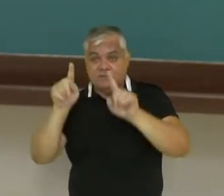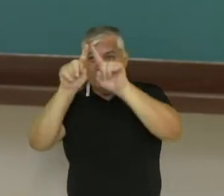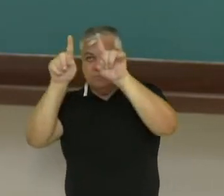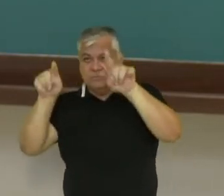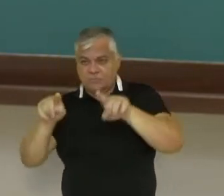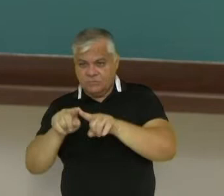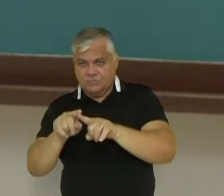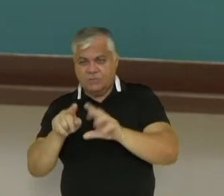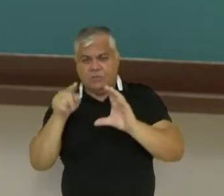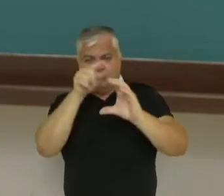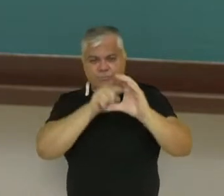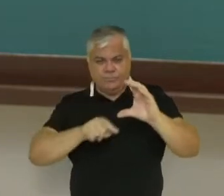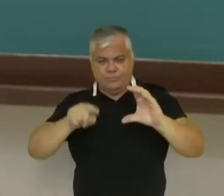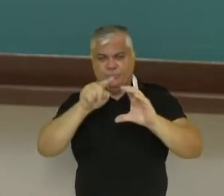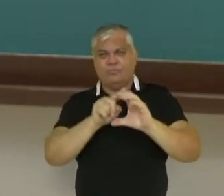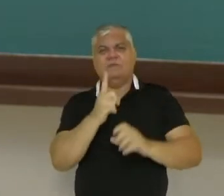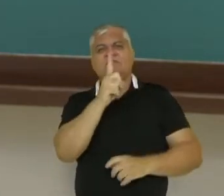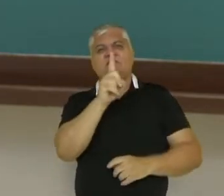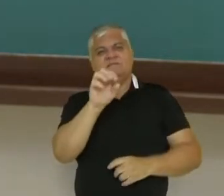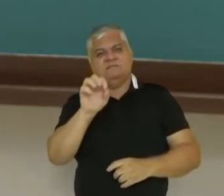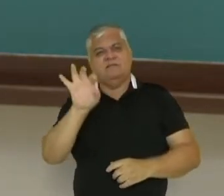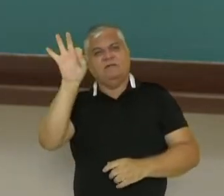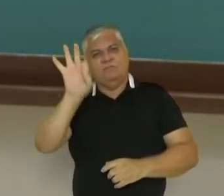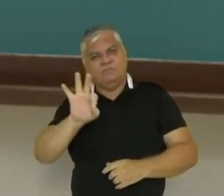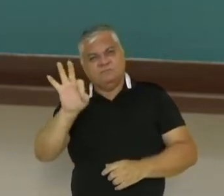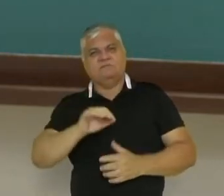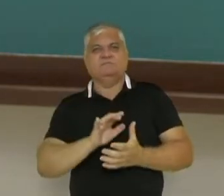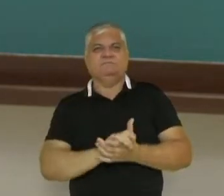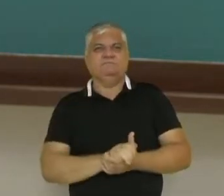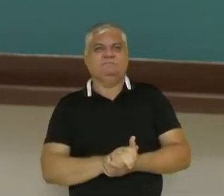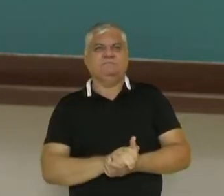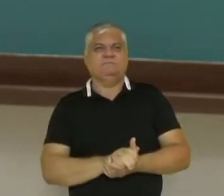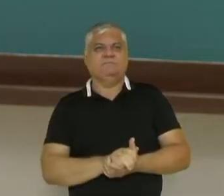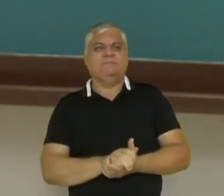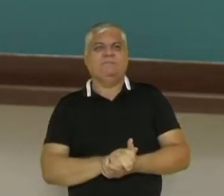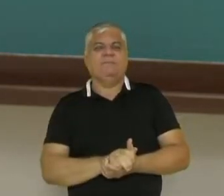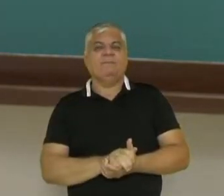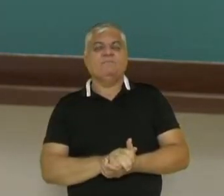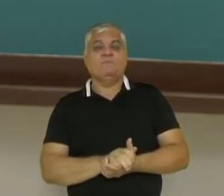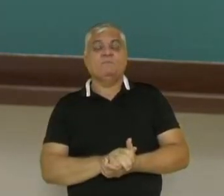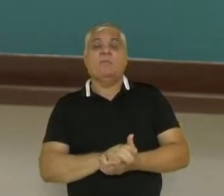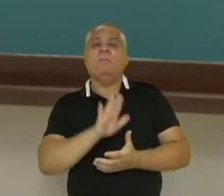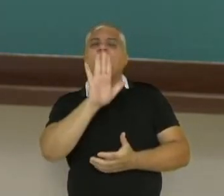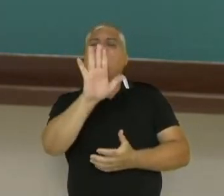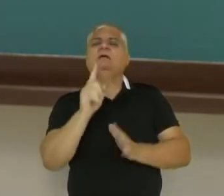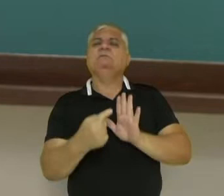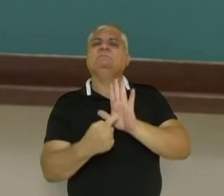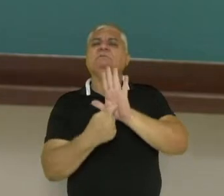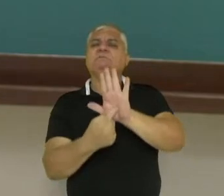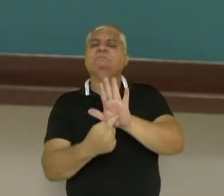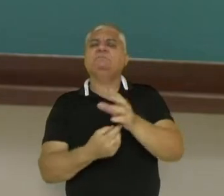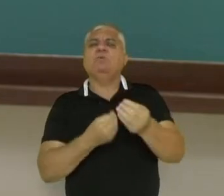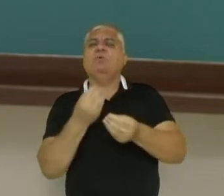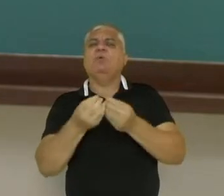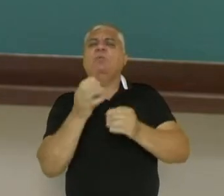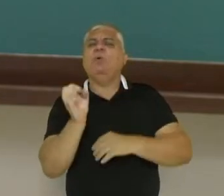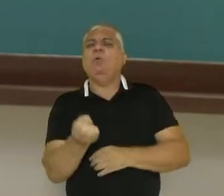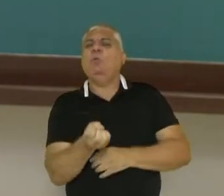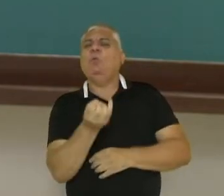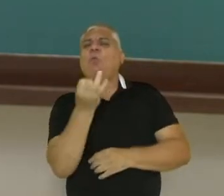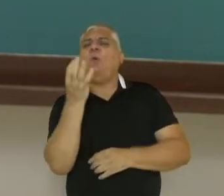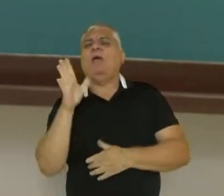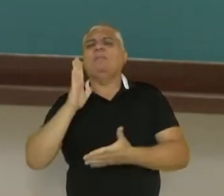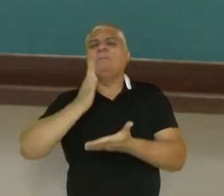pintado, eu tenho 100% desse círculo pintado. E agora, se eu quiser representar quantidades